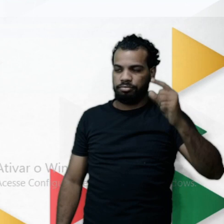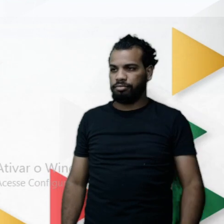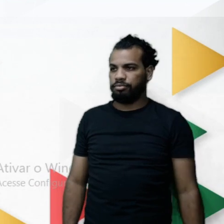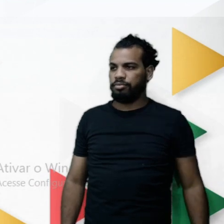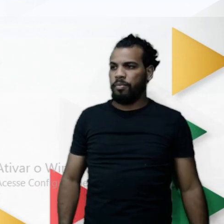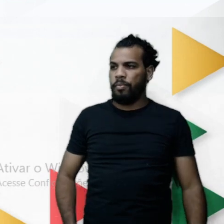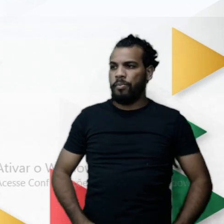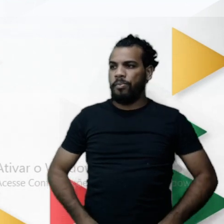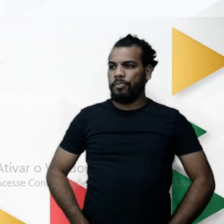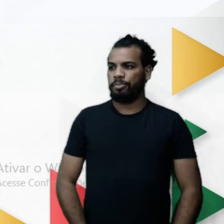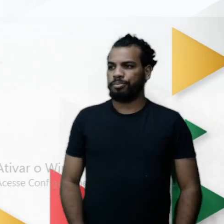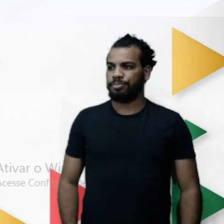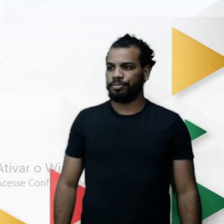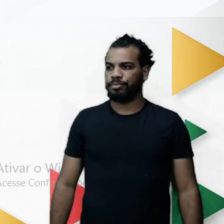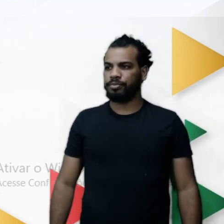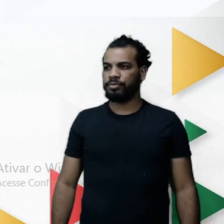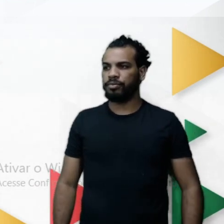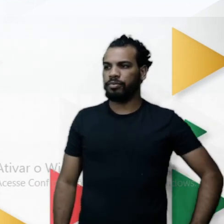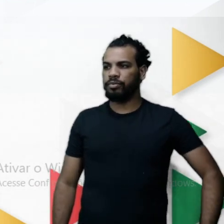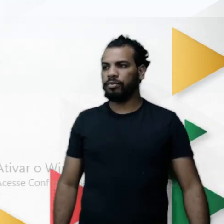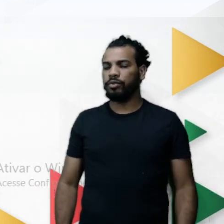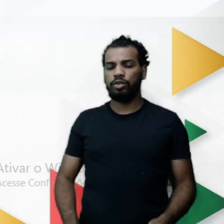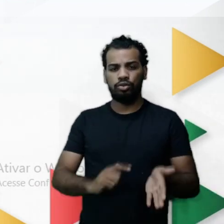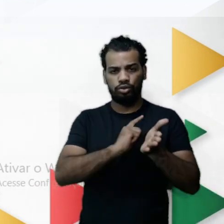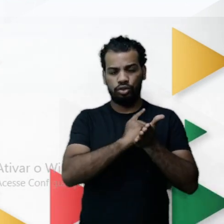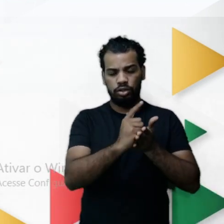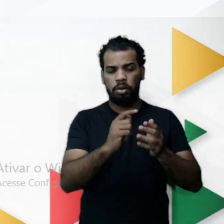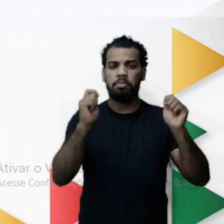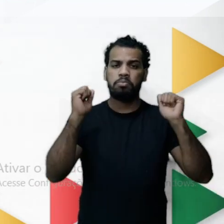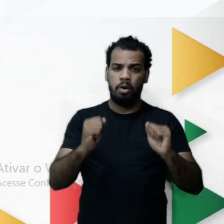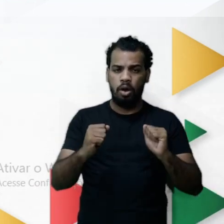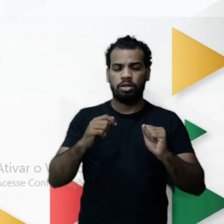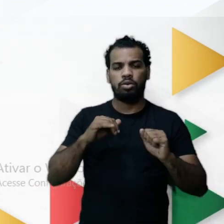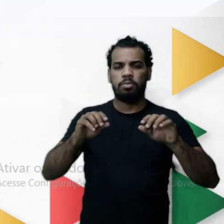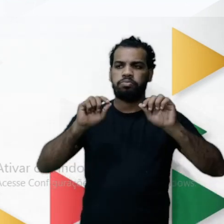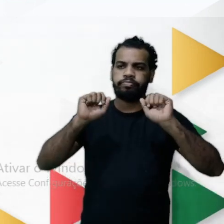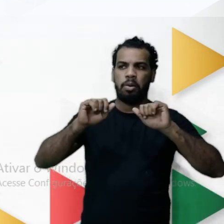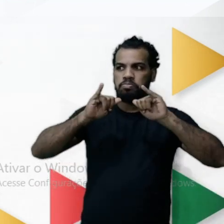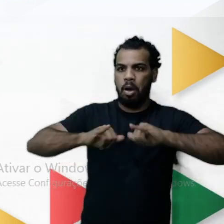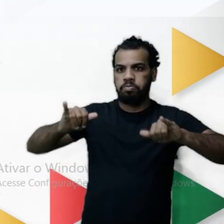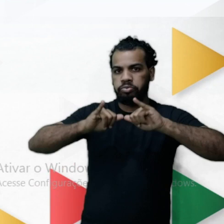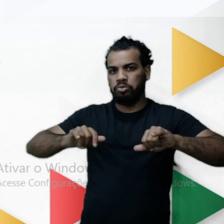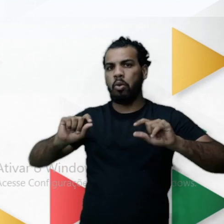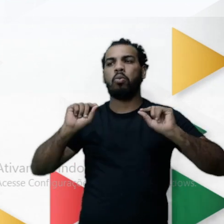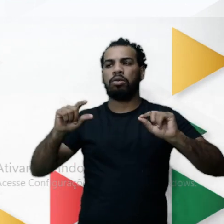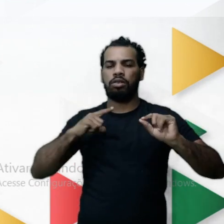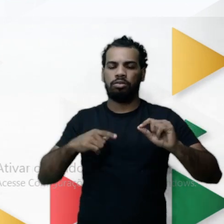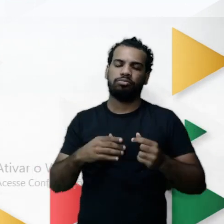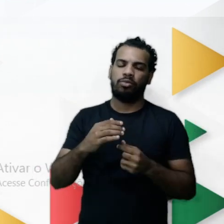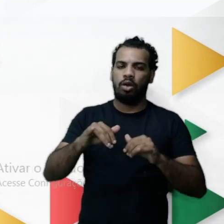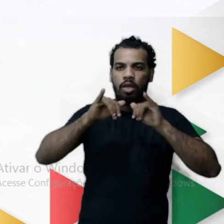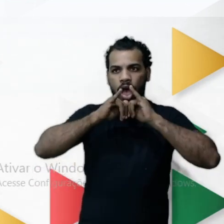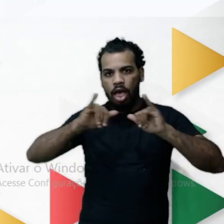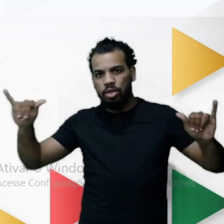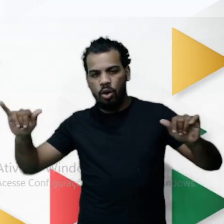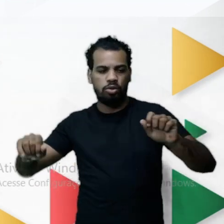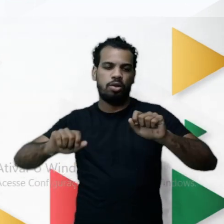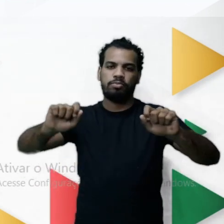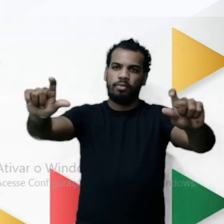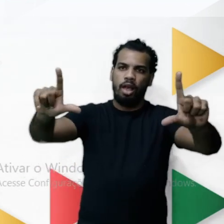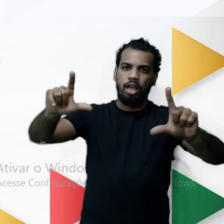Aqui eu trago para vocês. Os gêneros podem ser da esfera publicitária. Quais são? O anúncio,